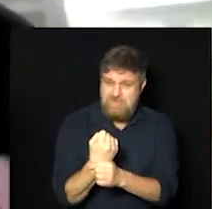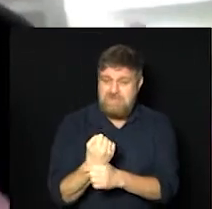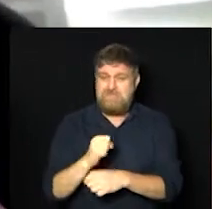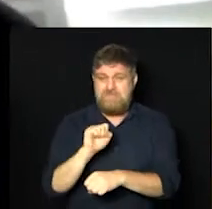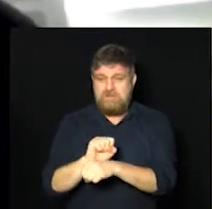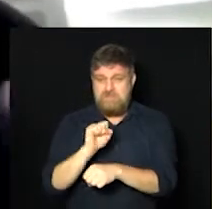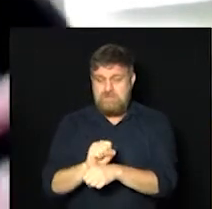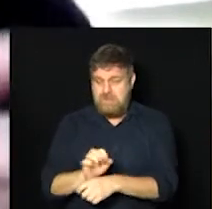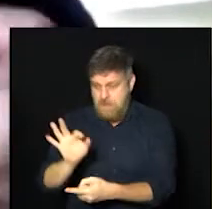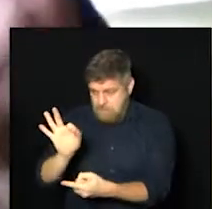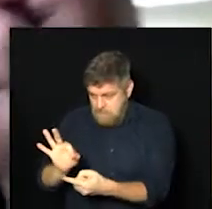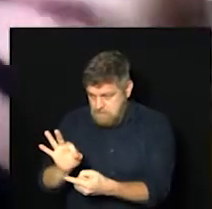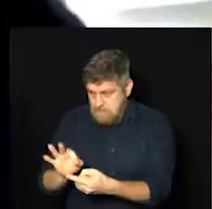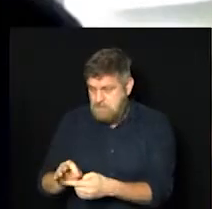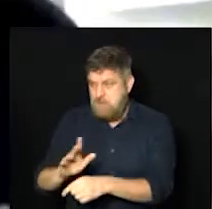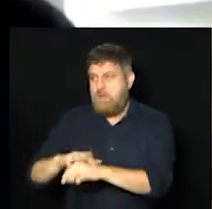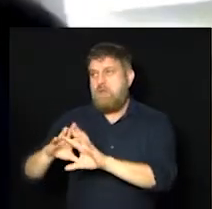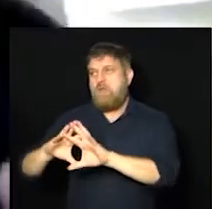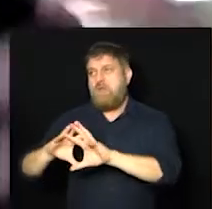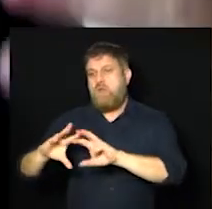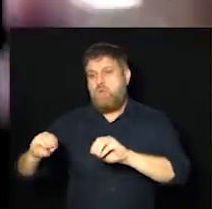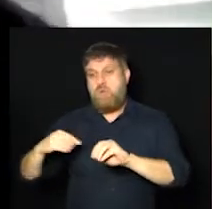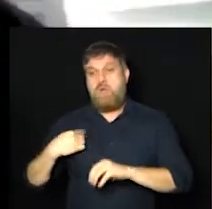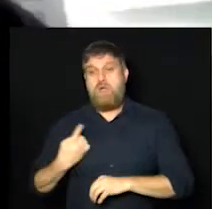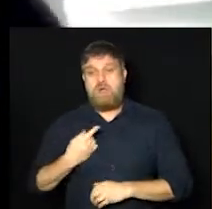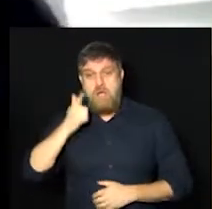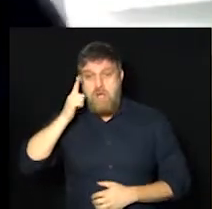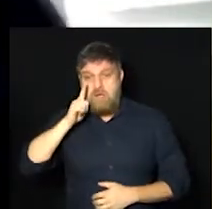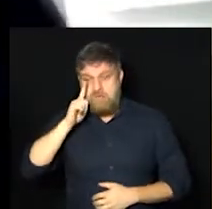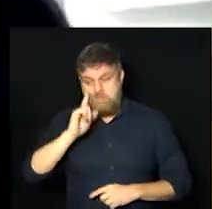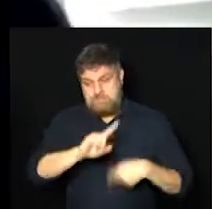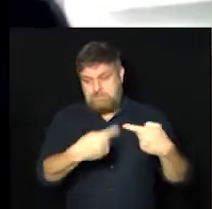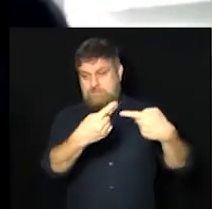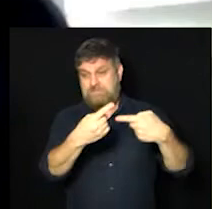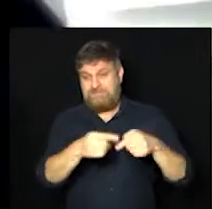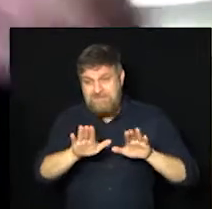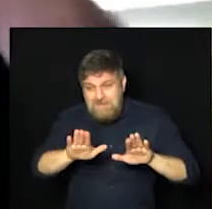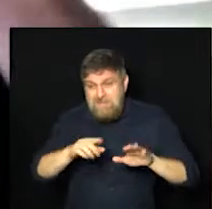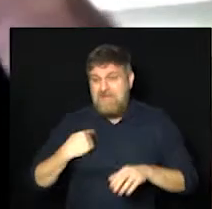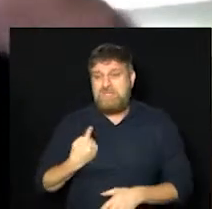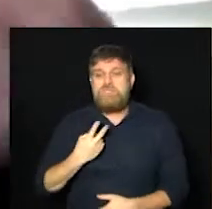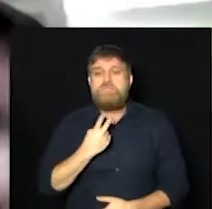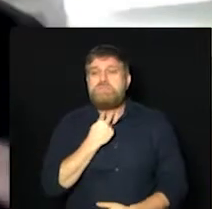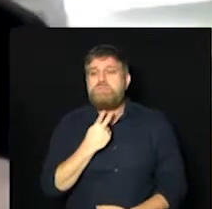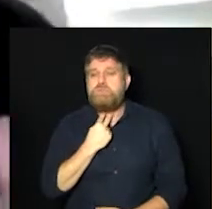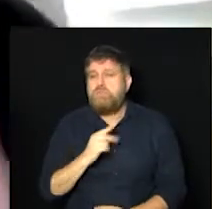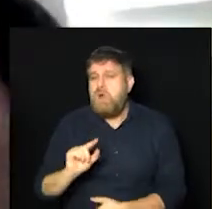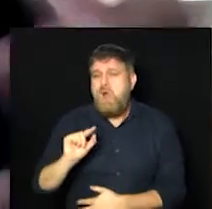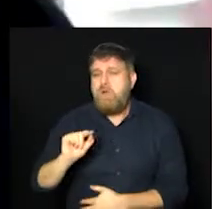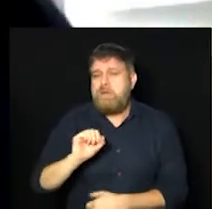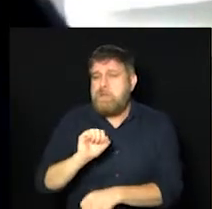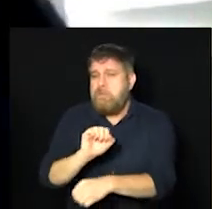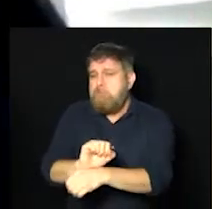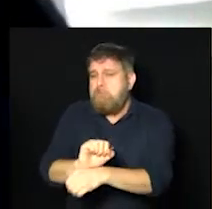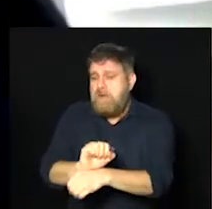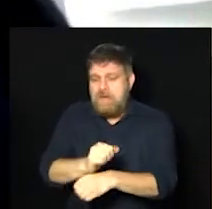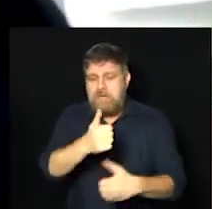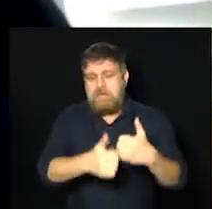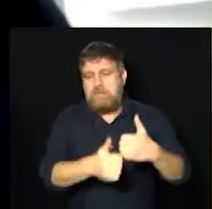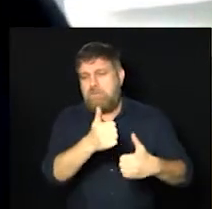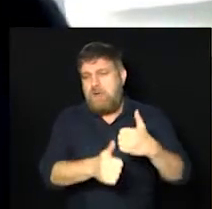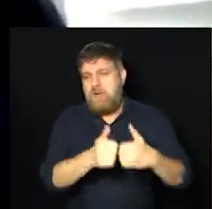testado. Então, hoje nós conseguimos estar muito bem agora. Nós não podemos parar o esporte,